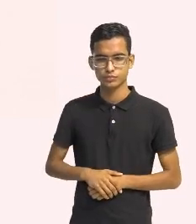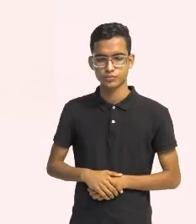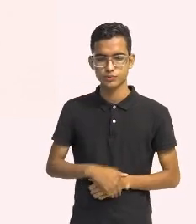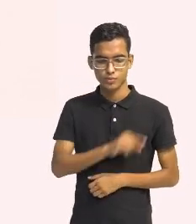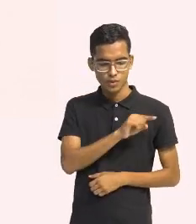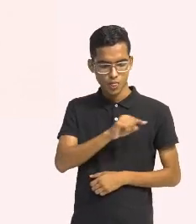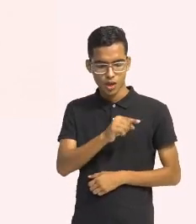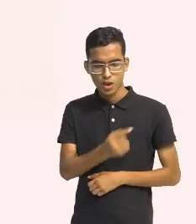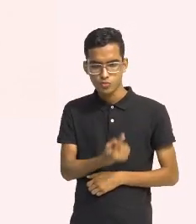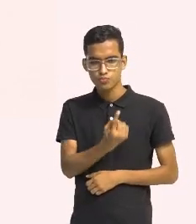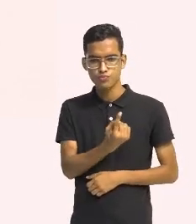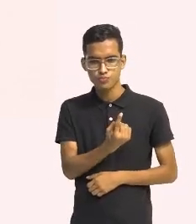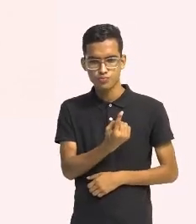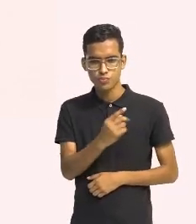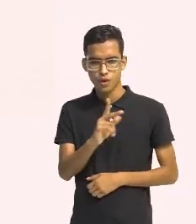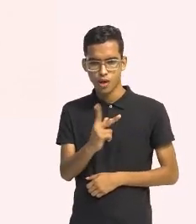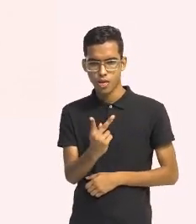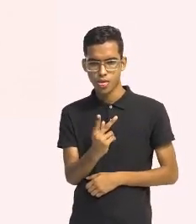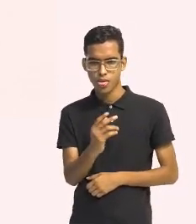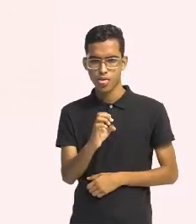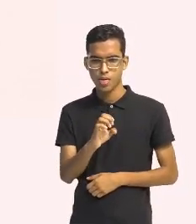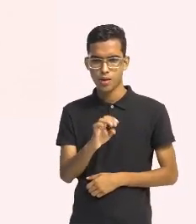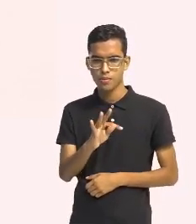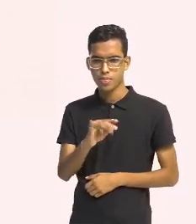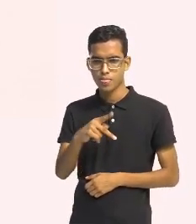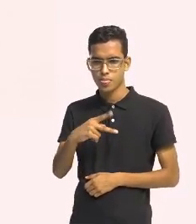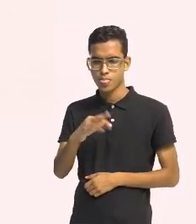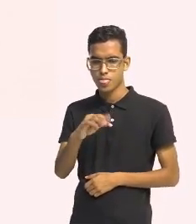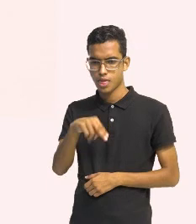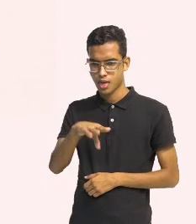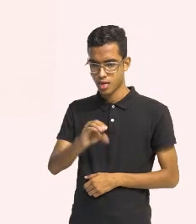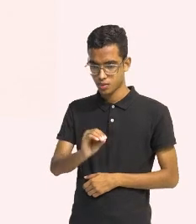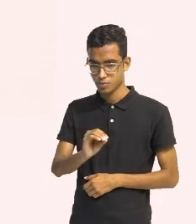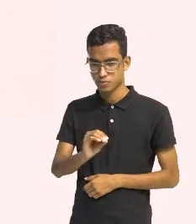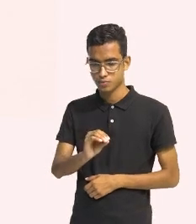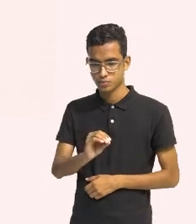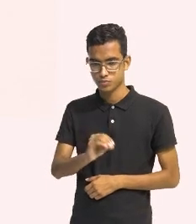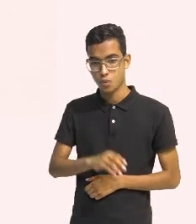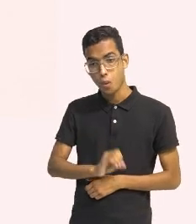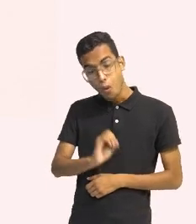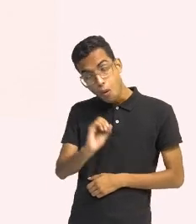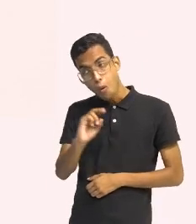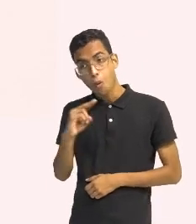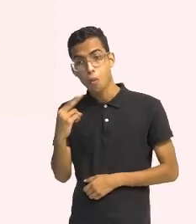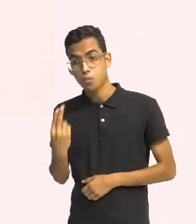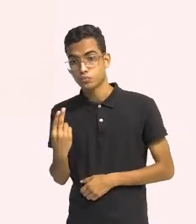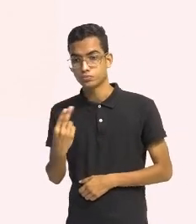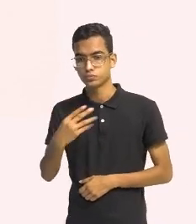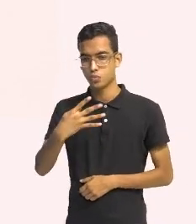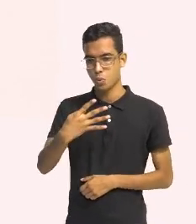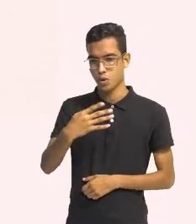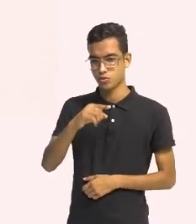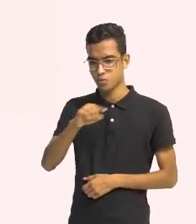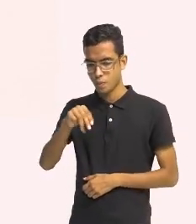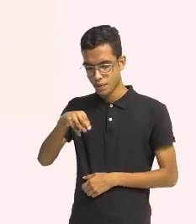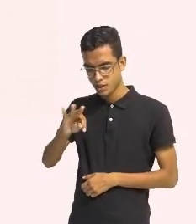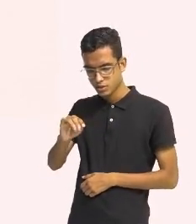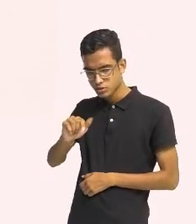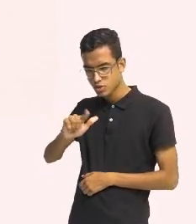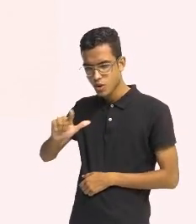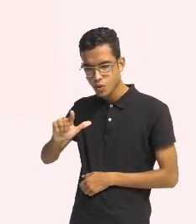um infixo em, ok? Esse nome também pode ficar assim, ó,